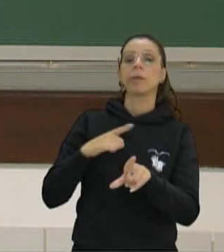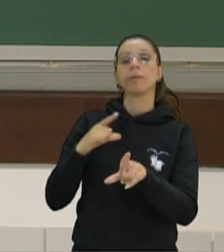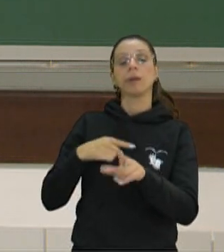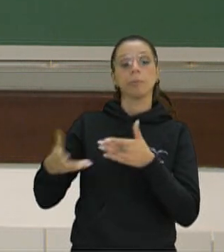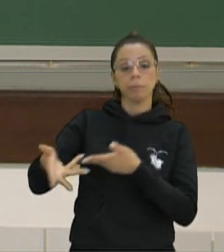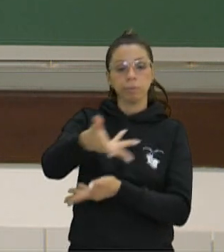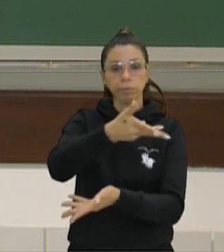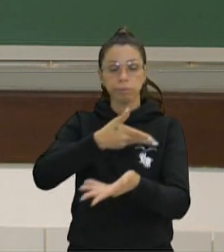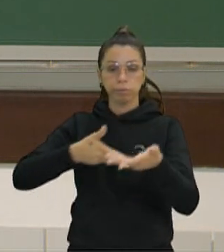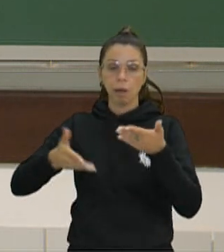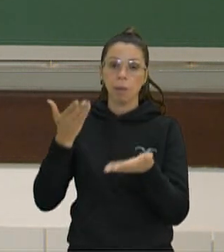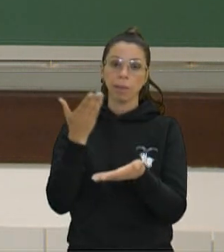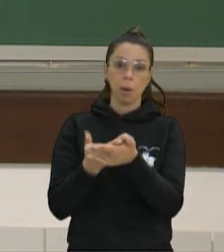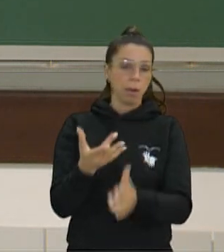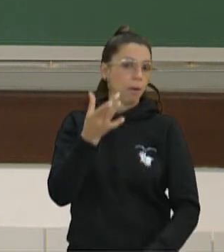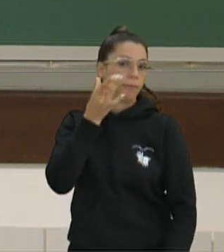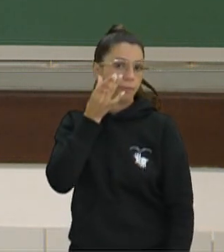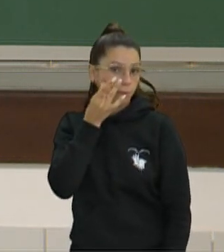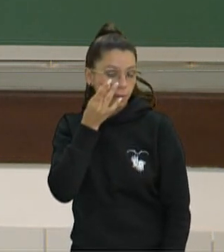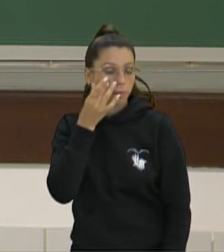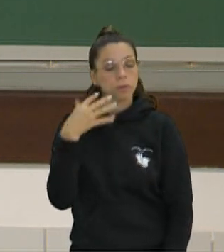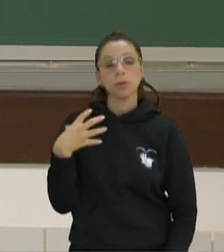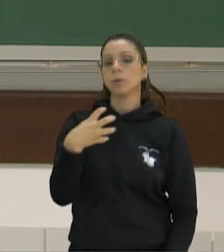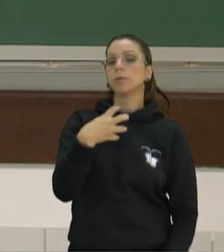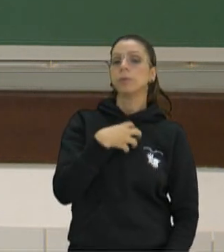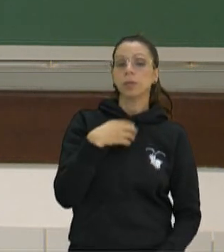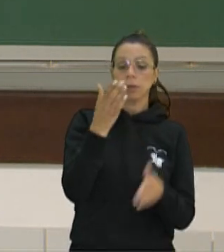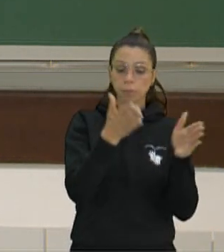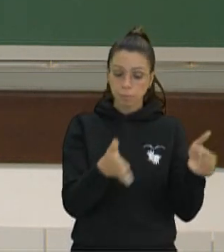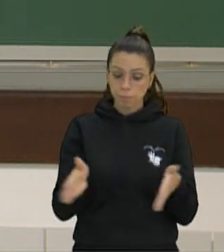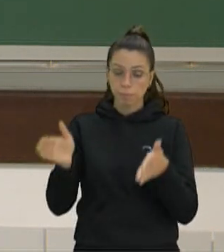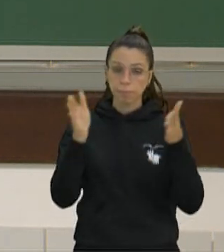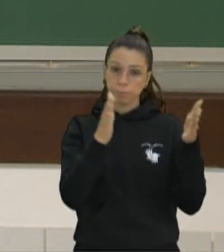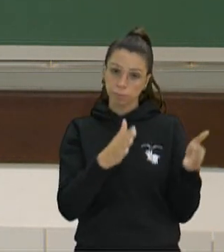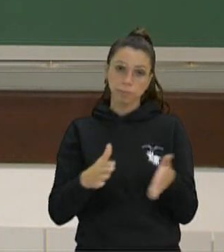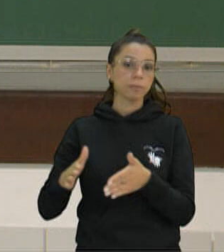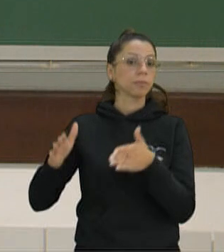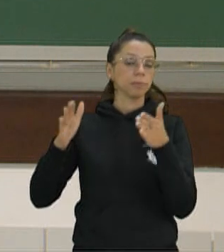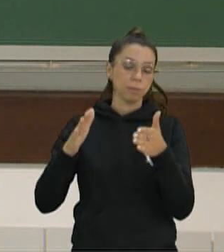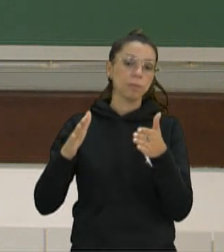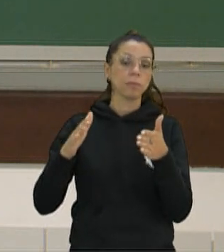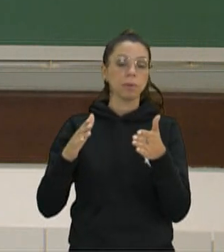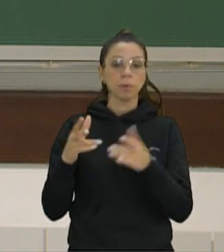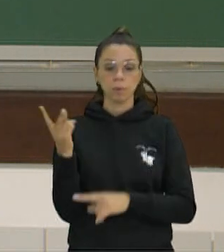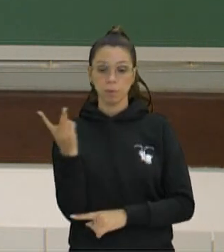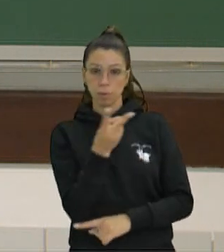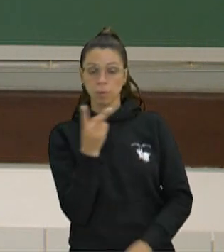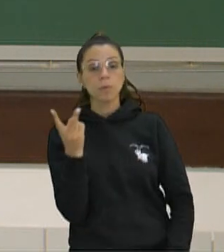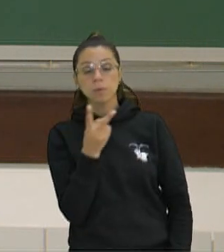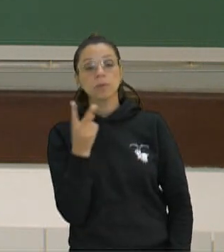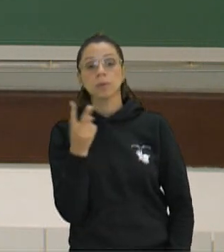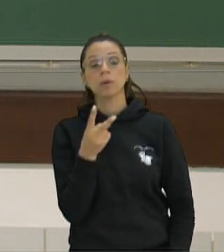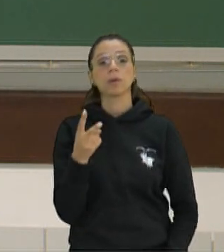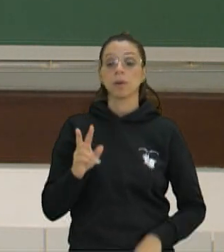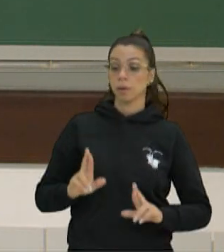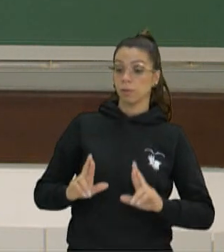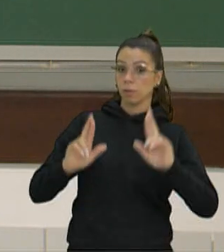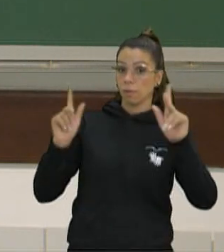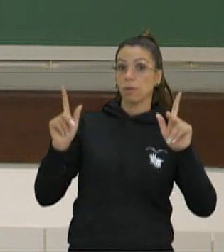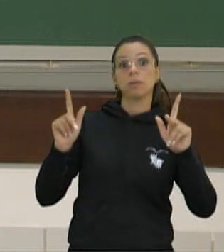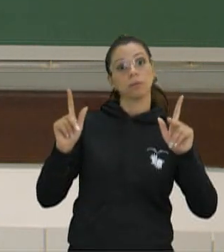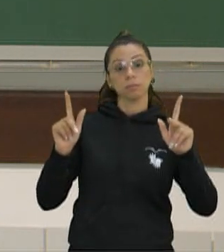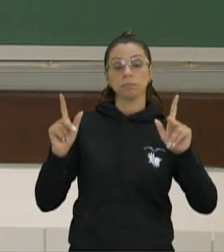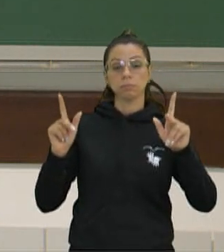muito. Então a gente falou sobre esses modos de produção, que são o Fordismo e o Toyotismo, a diferença entre